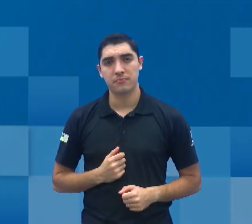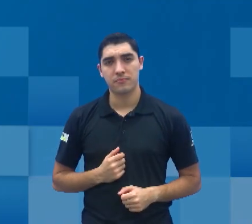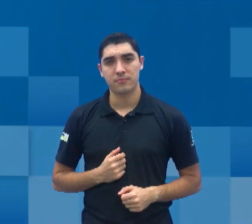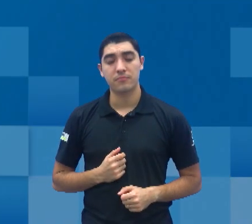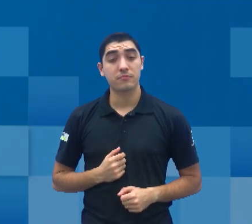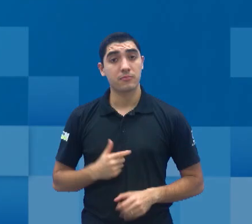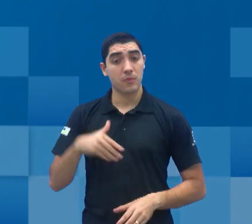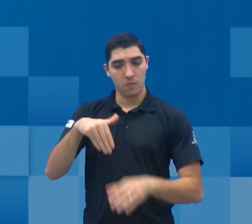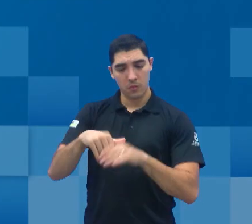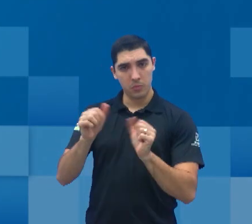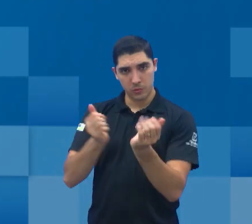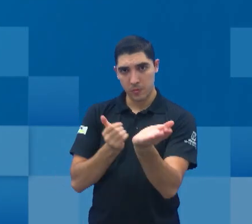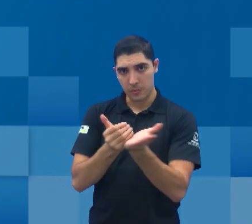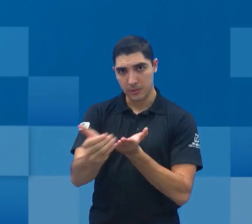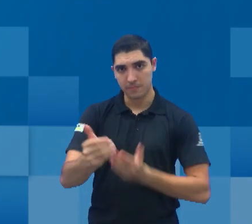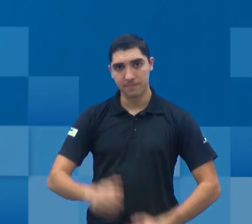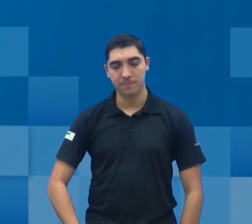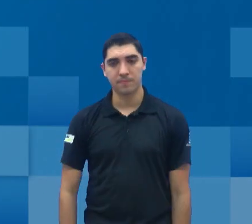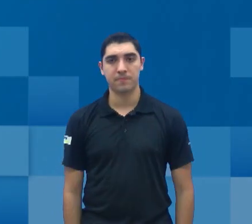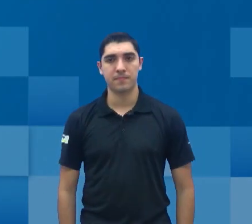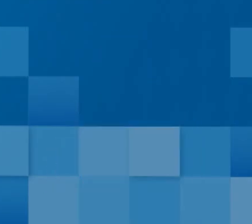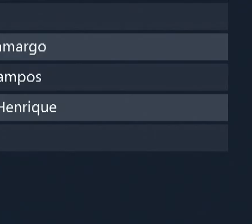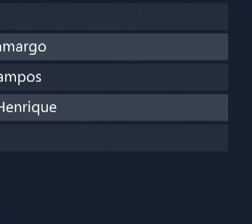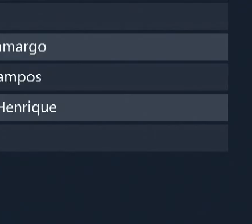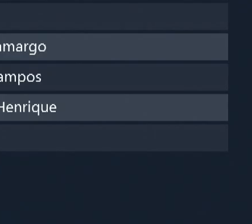Aberta a votação.